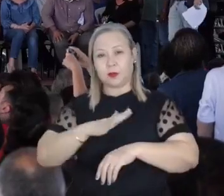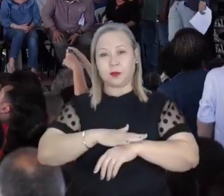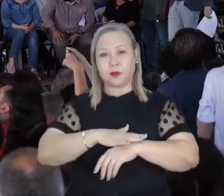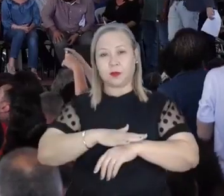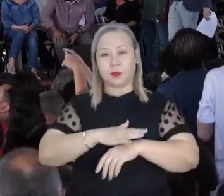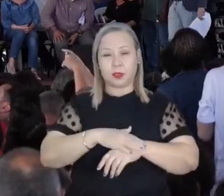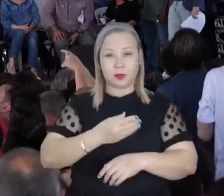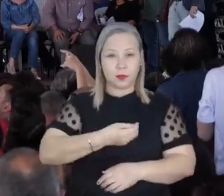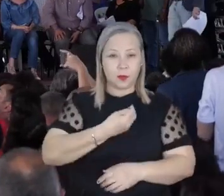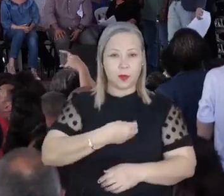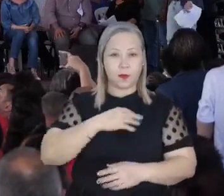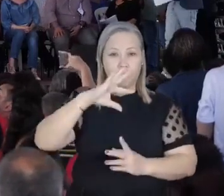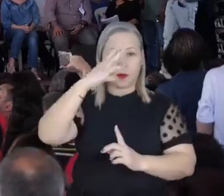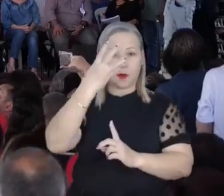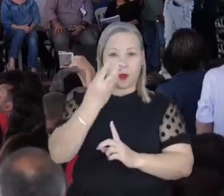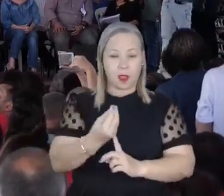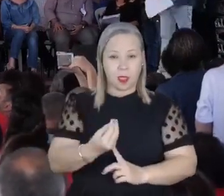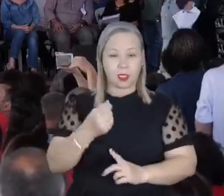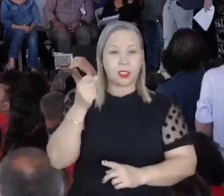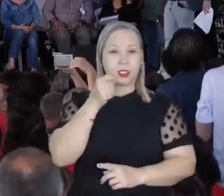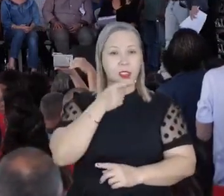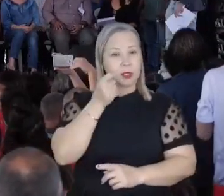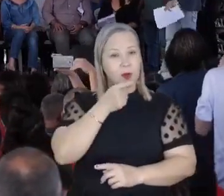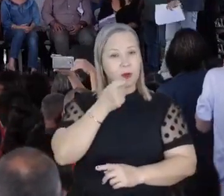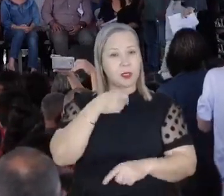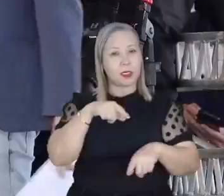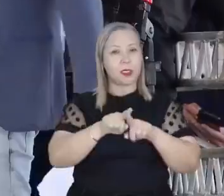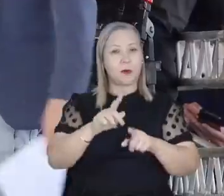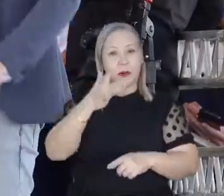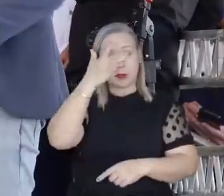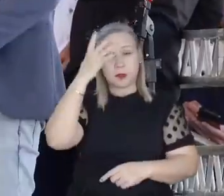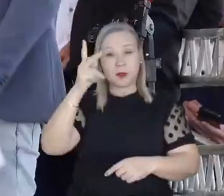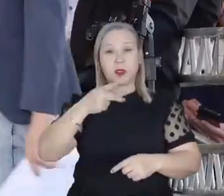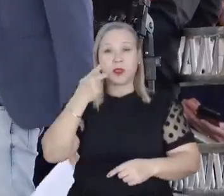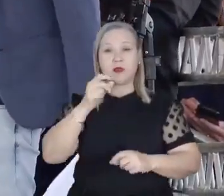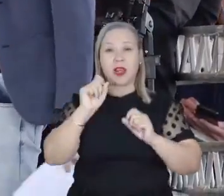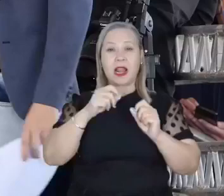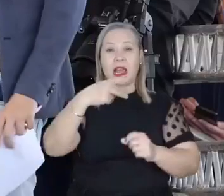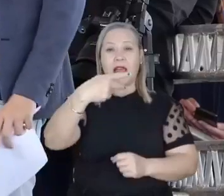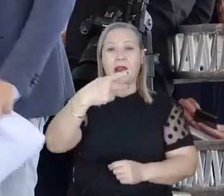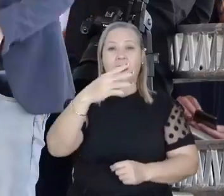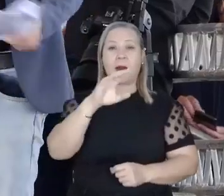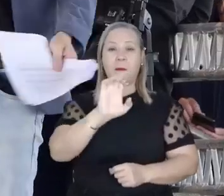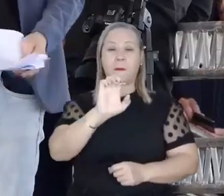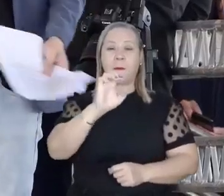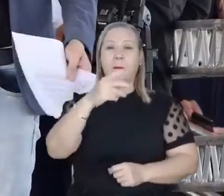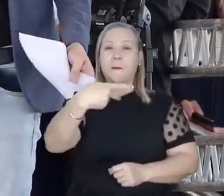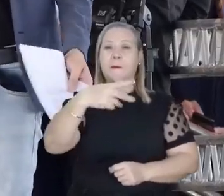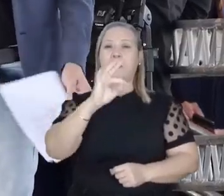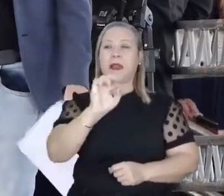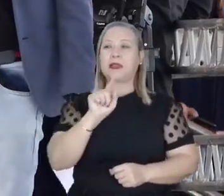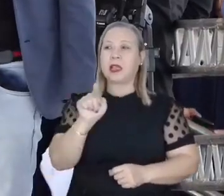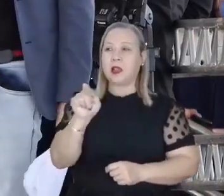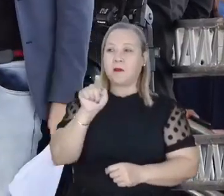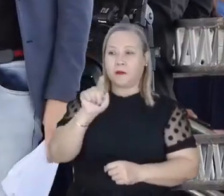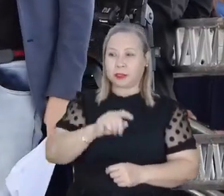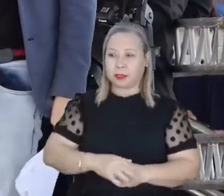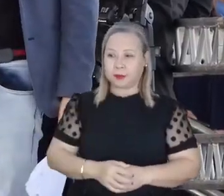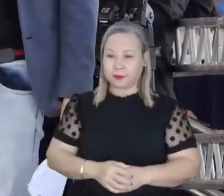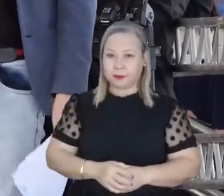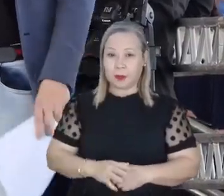comediante, pessoal falava assim: petista! Pra mim. Como se fosse um